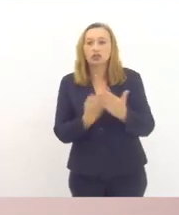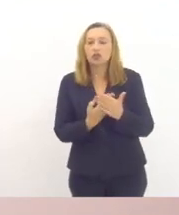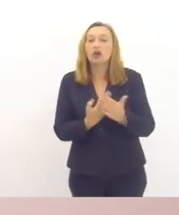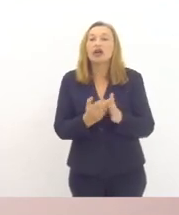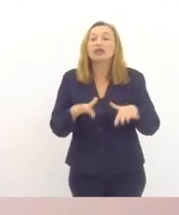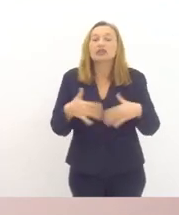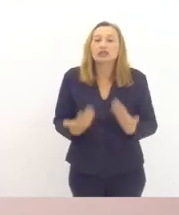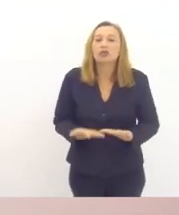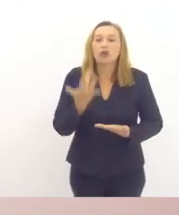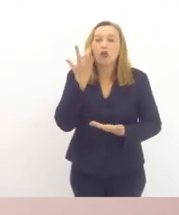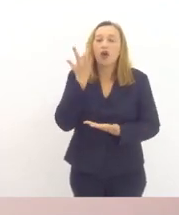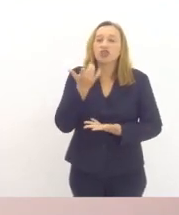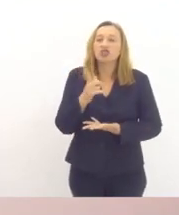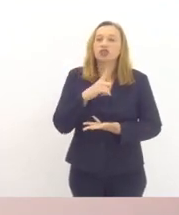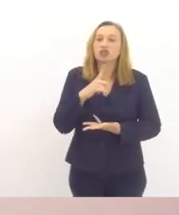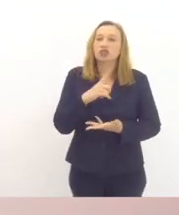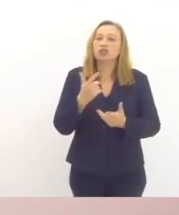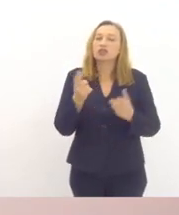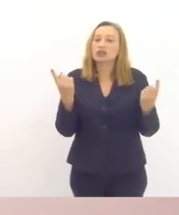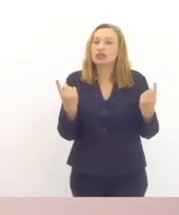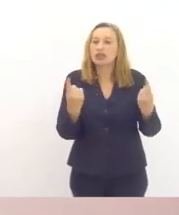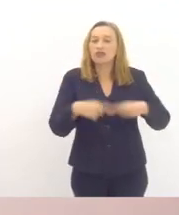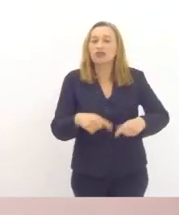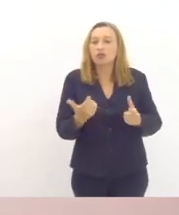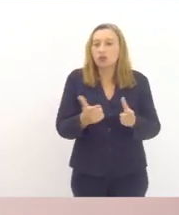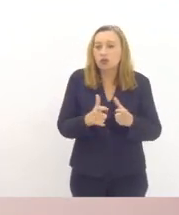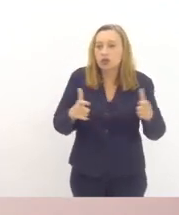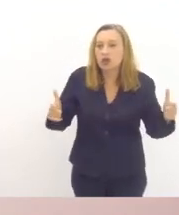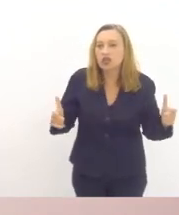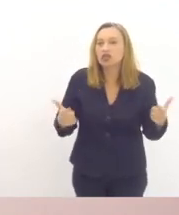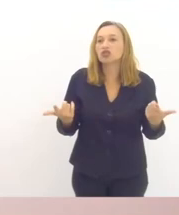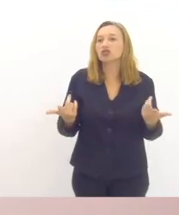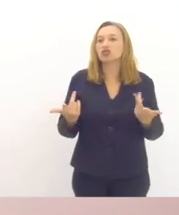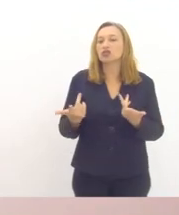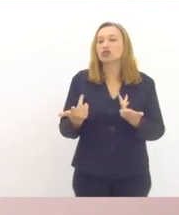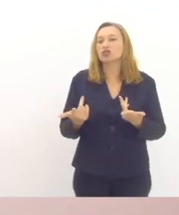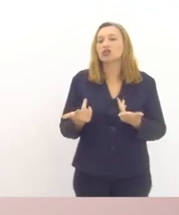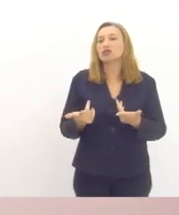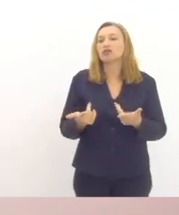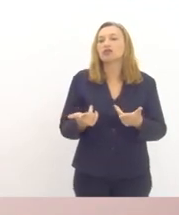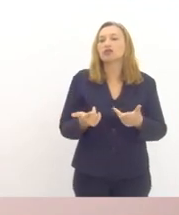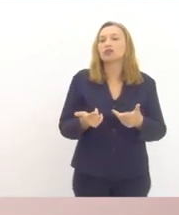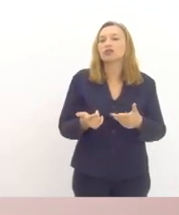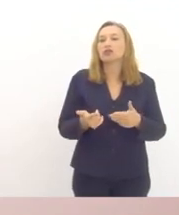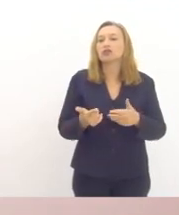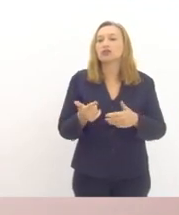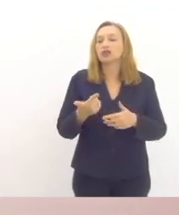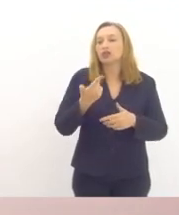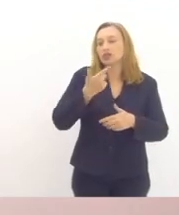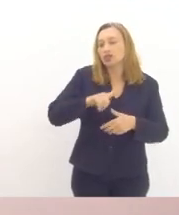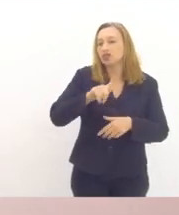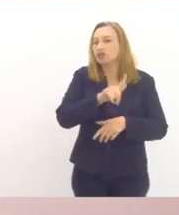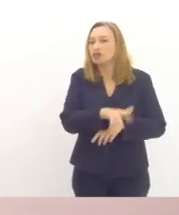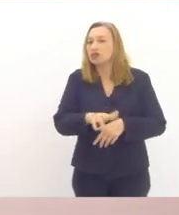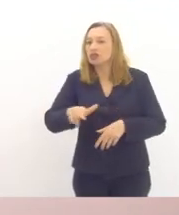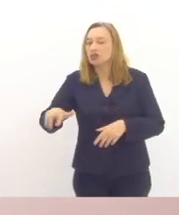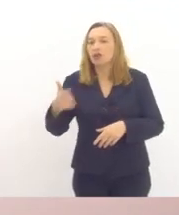Então, acho que a gente tem esse grande desafio de fazer o entre línguas, pensando que são